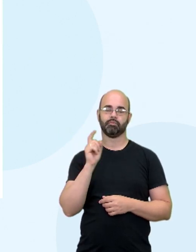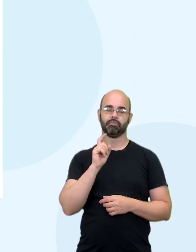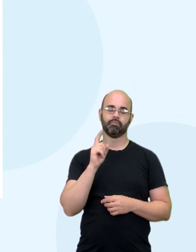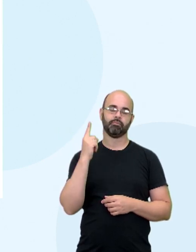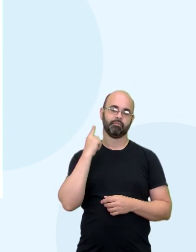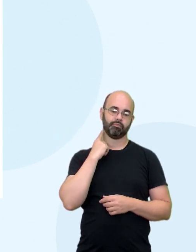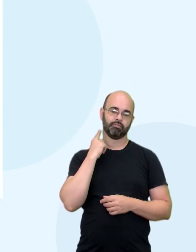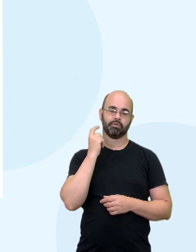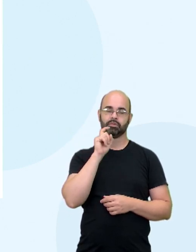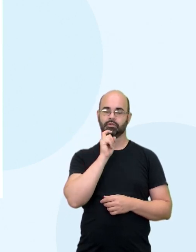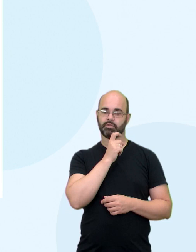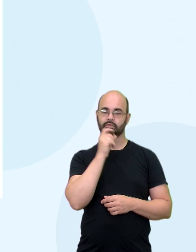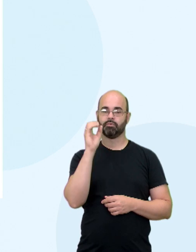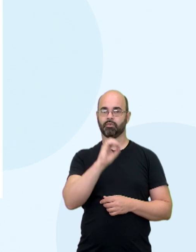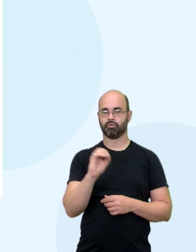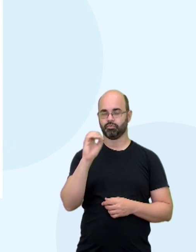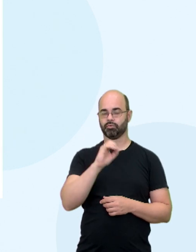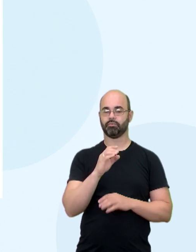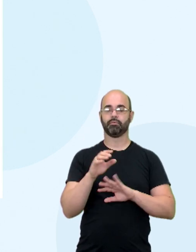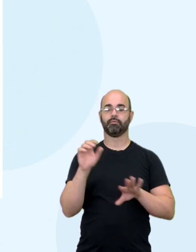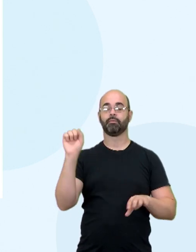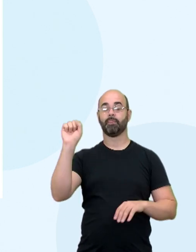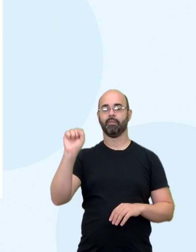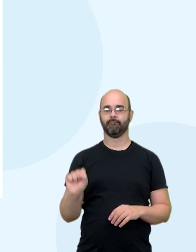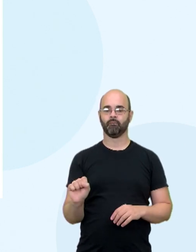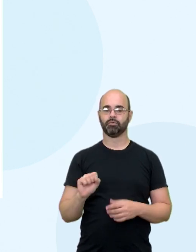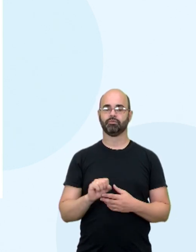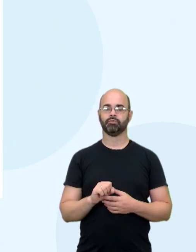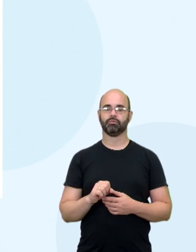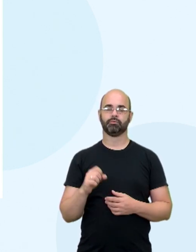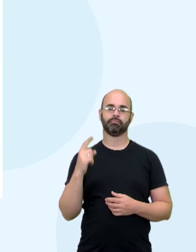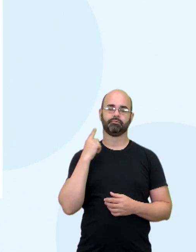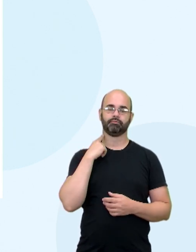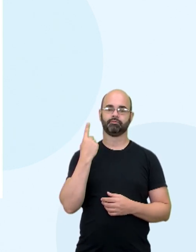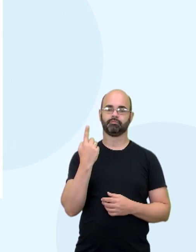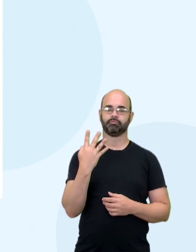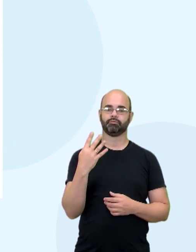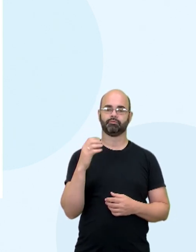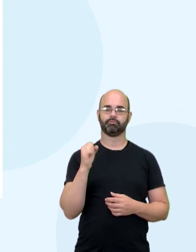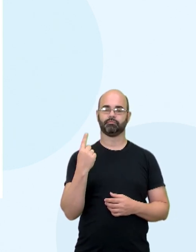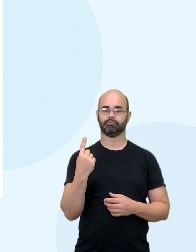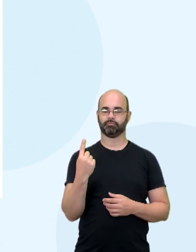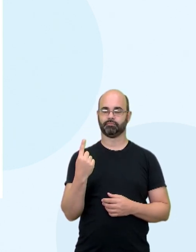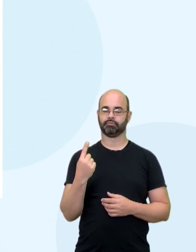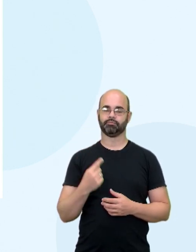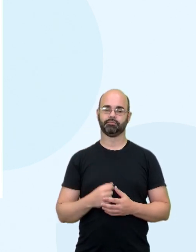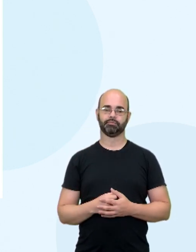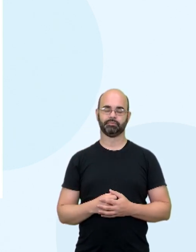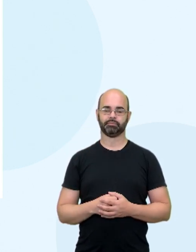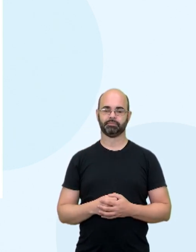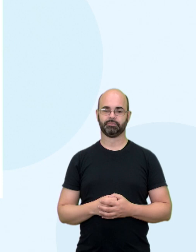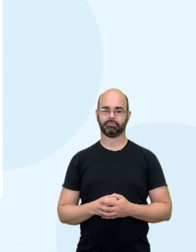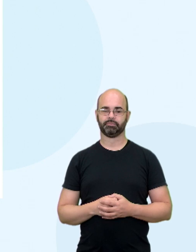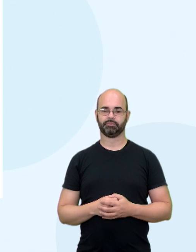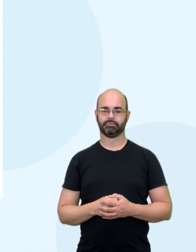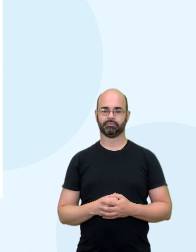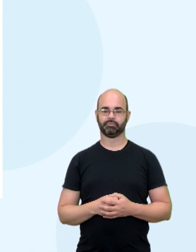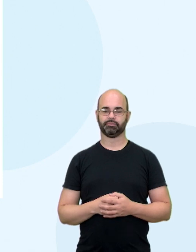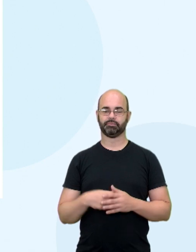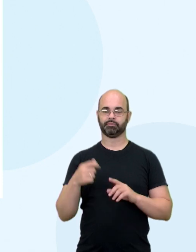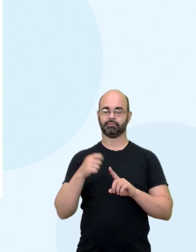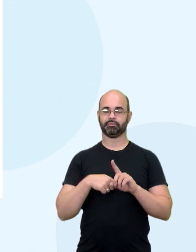outubro, respectivamente. O Sul, em maio, 1.481, né? Aí nós temos aí, né, no mês